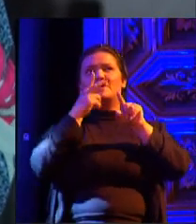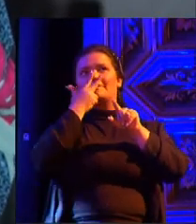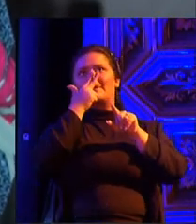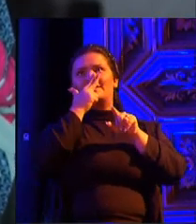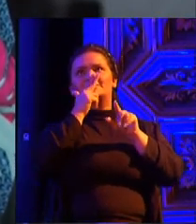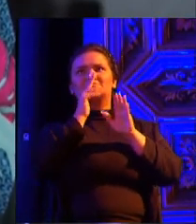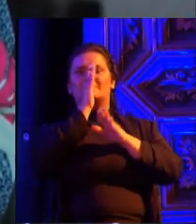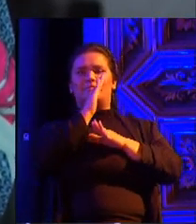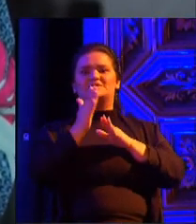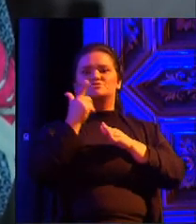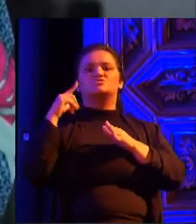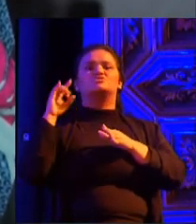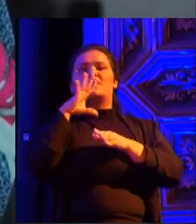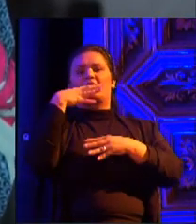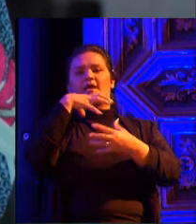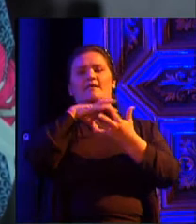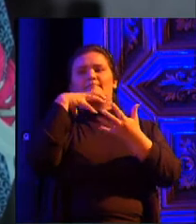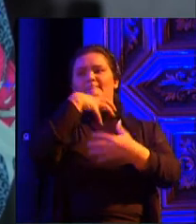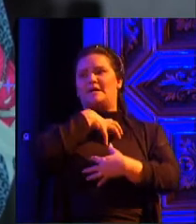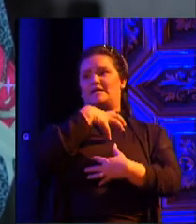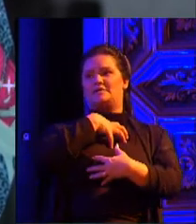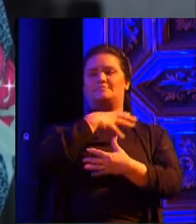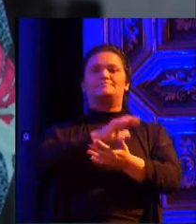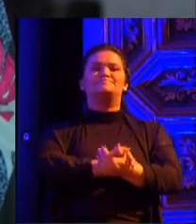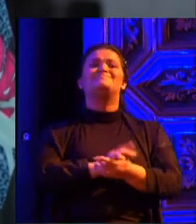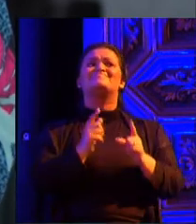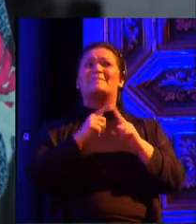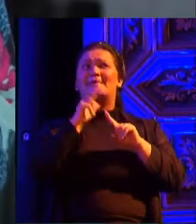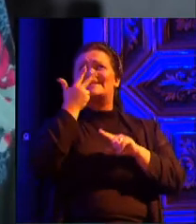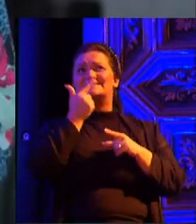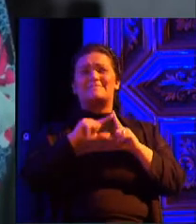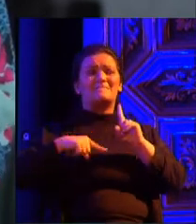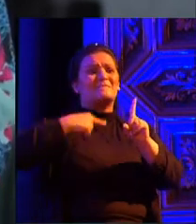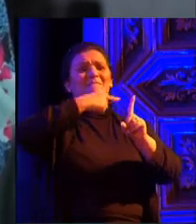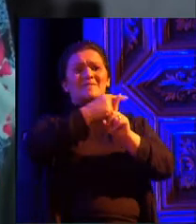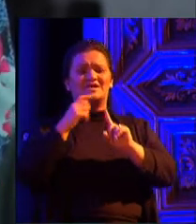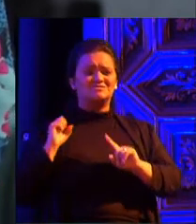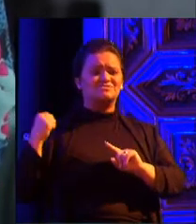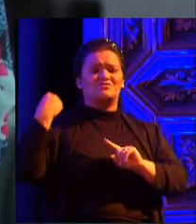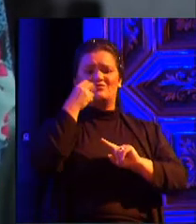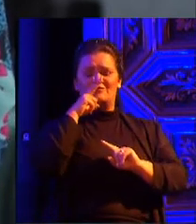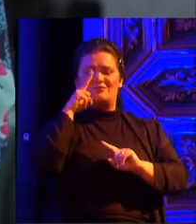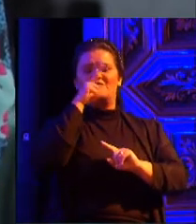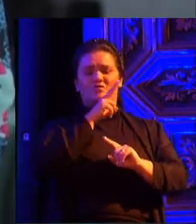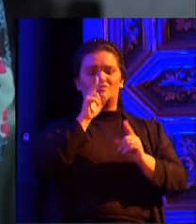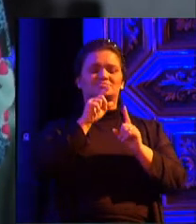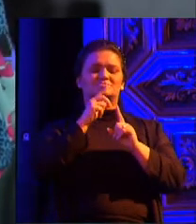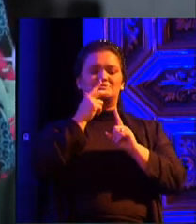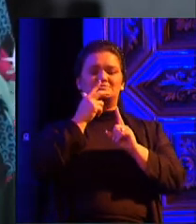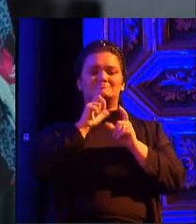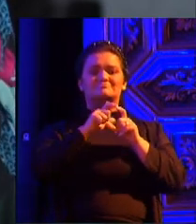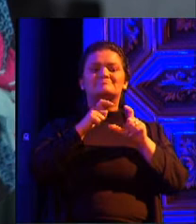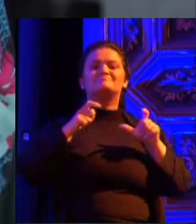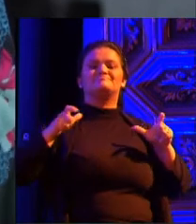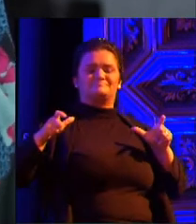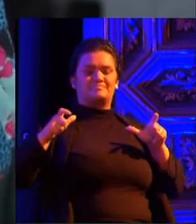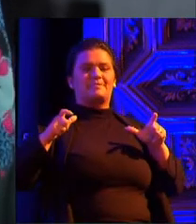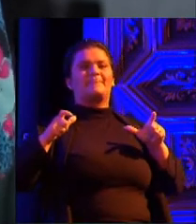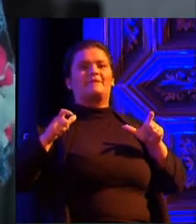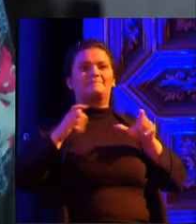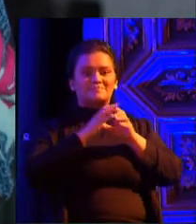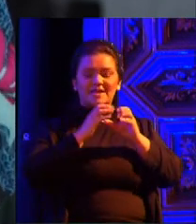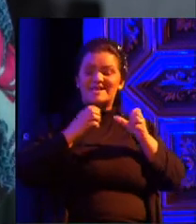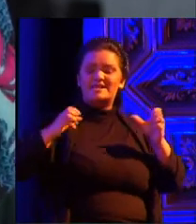Bahia. Então, nós temos que nos esforçar para que essa fronteira cresça